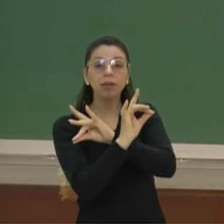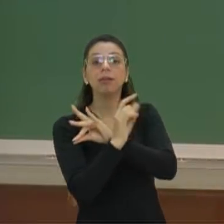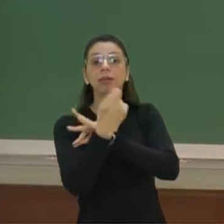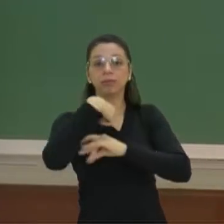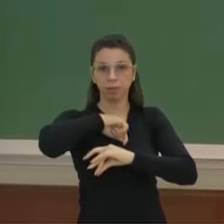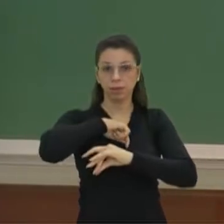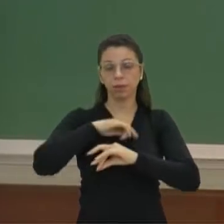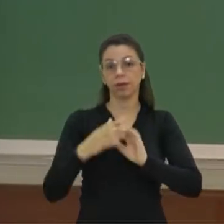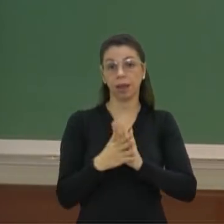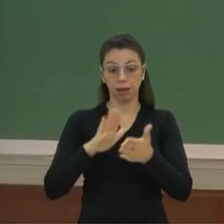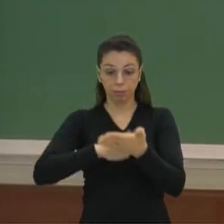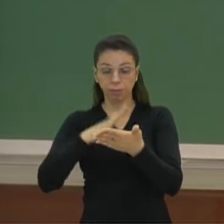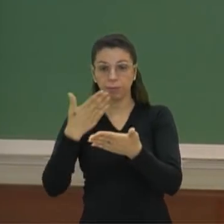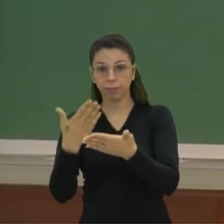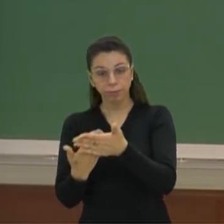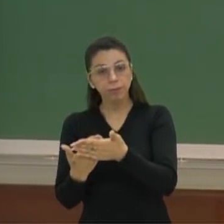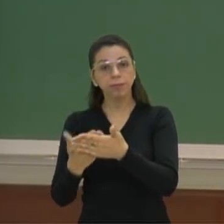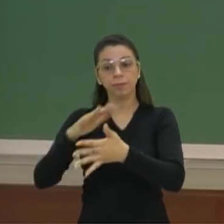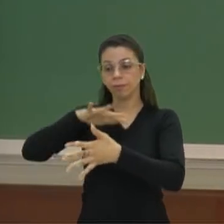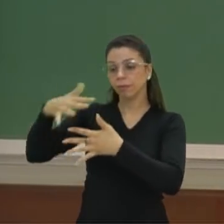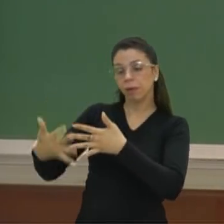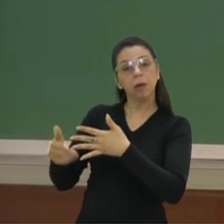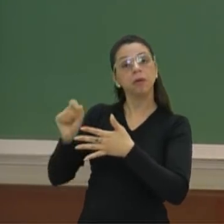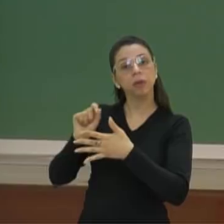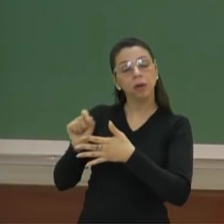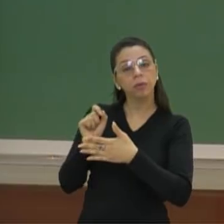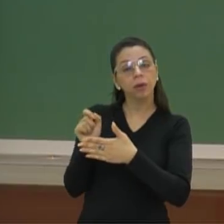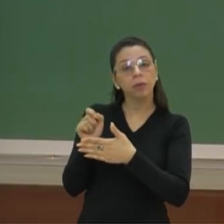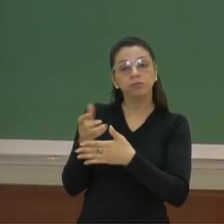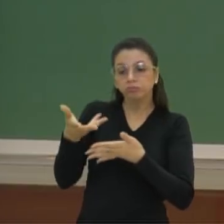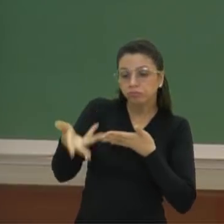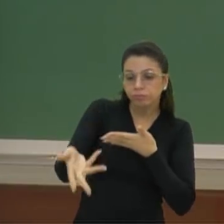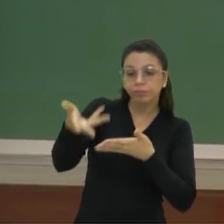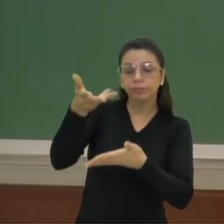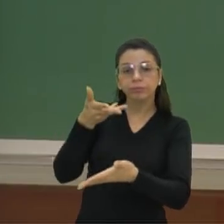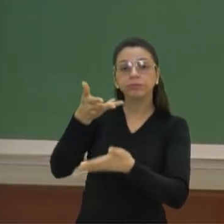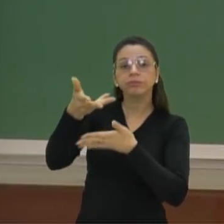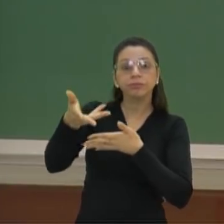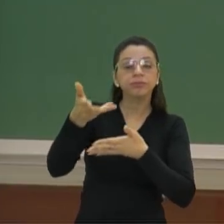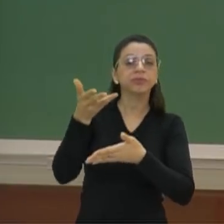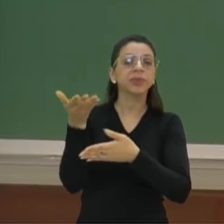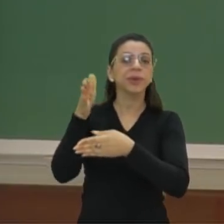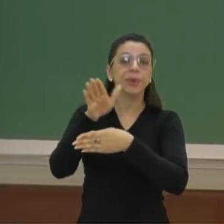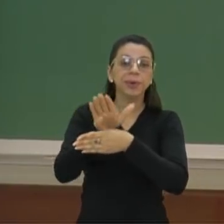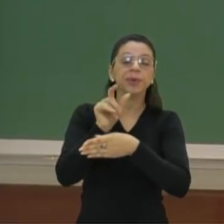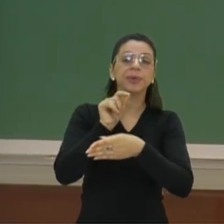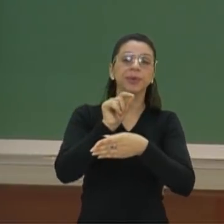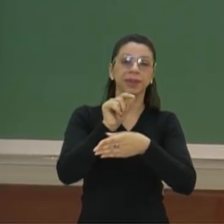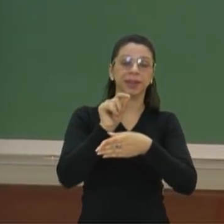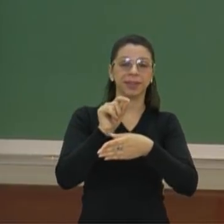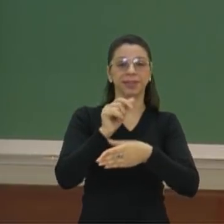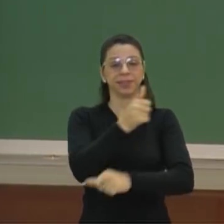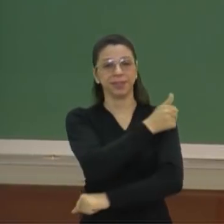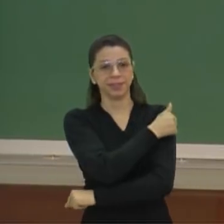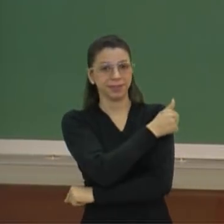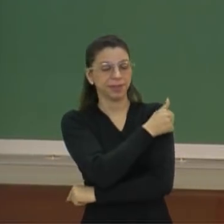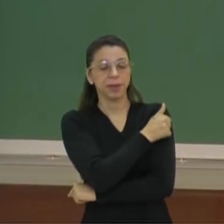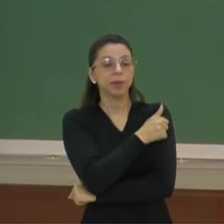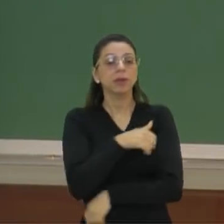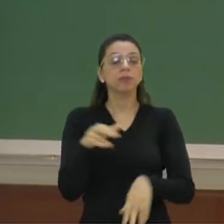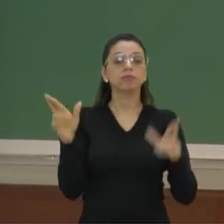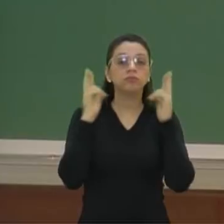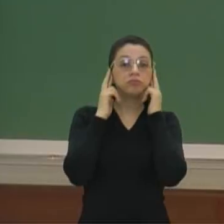intérprete de Libras. Ela está auxiliando aqueles colegas, aqueles estudantes que não